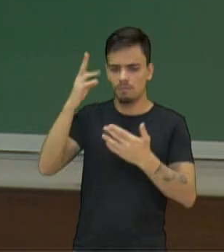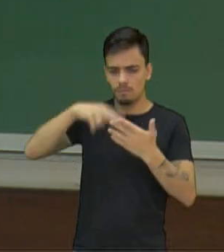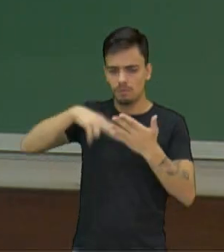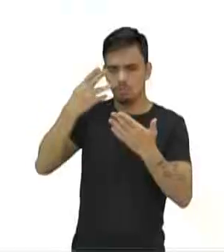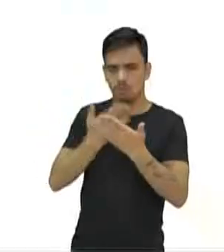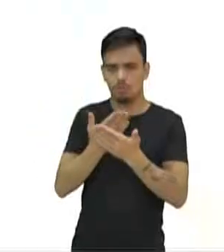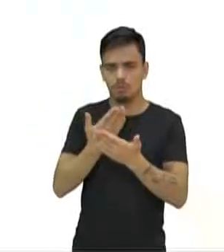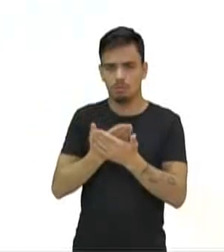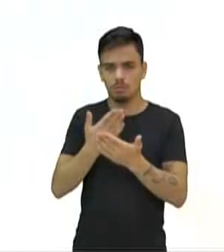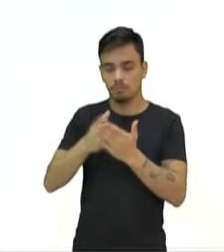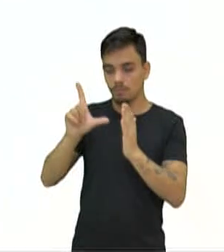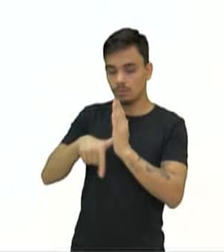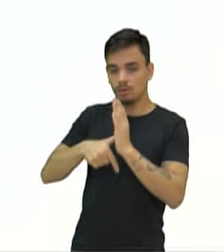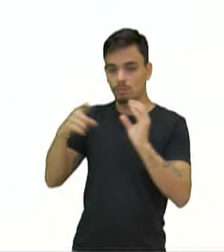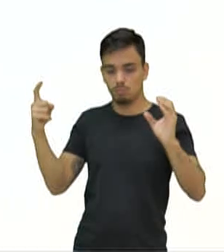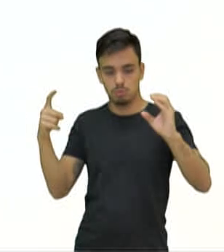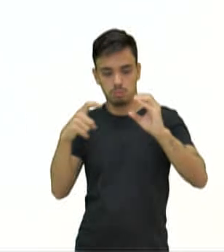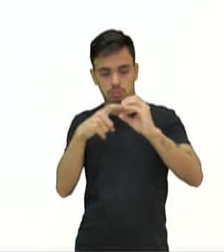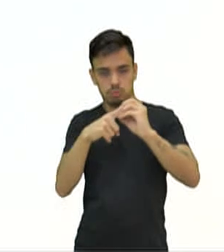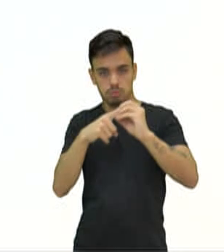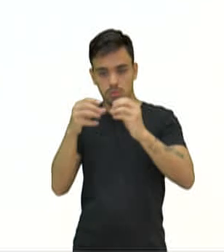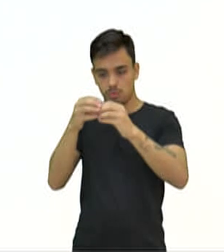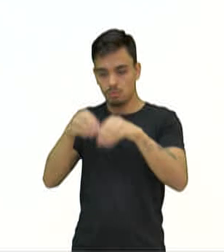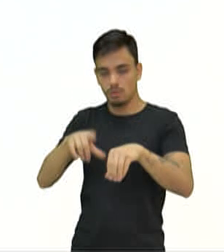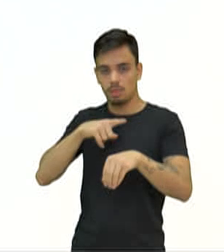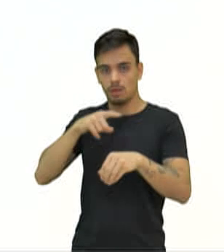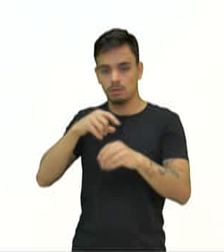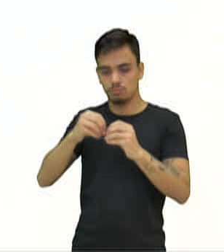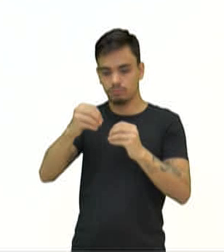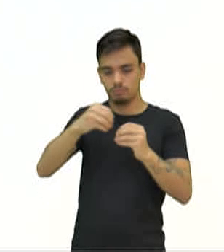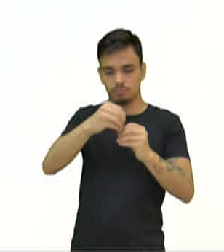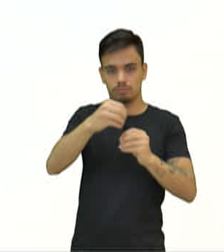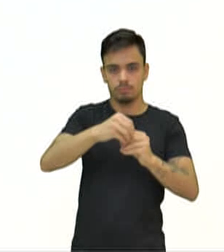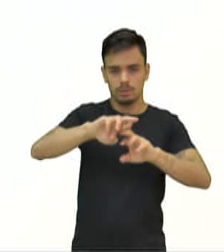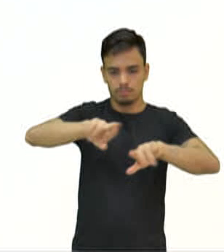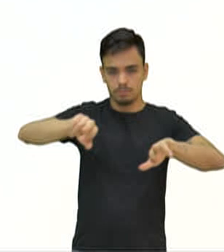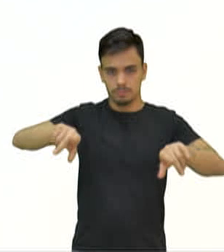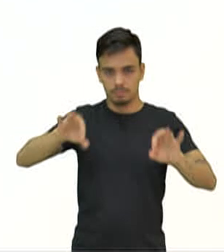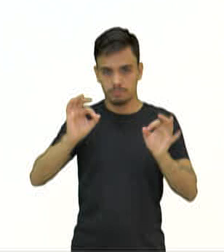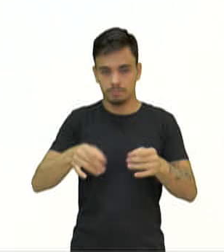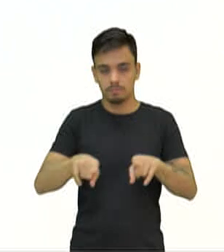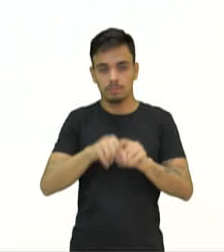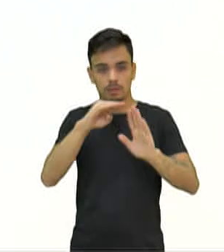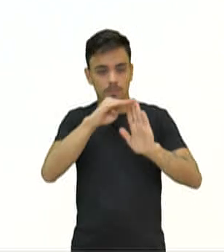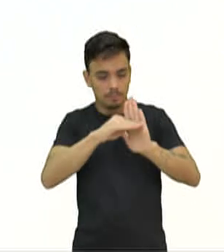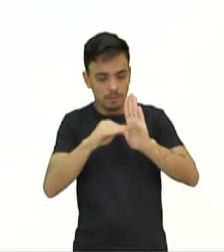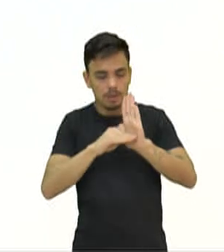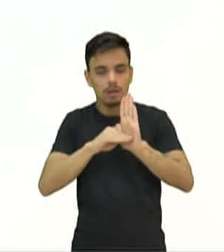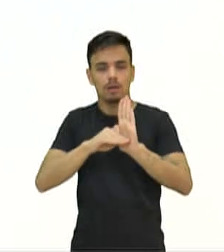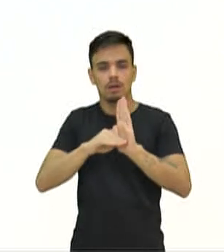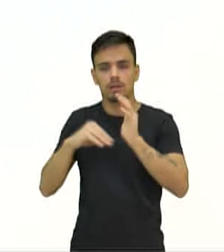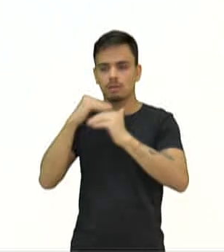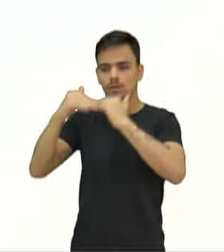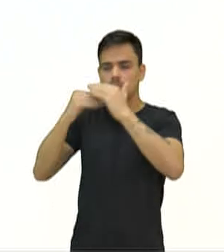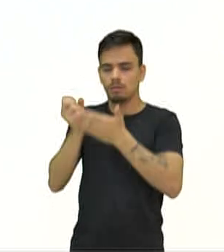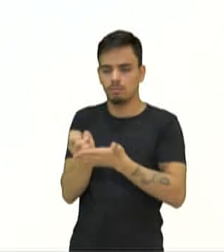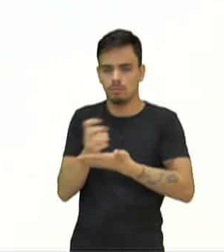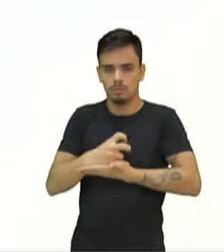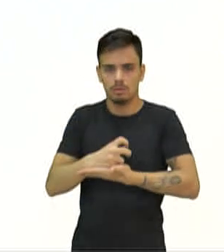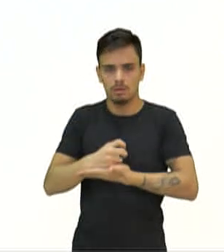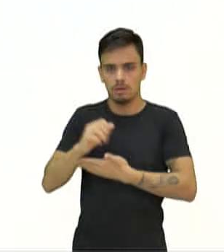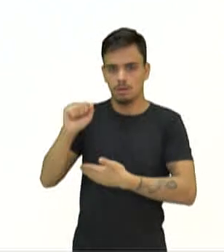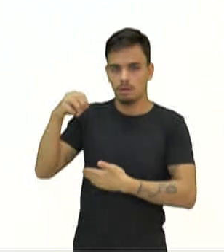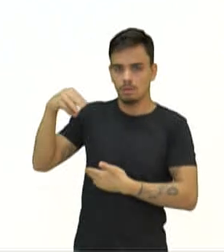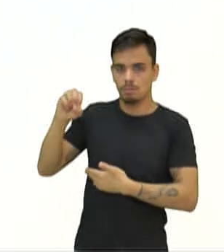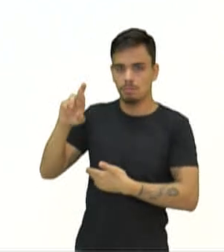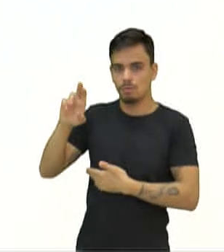hoje. Após a fecundação, o zigoto sofre diversas divisões. As etapas do desenvolvimento embrionário são a mórula,